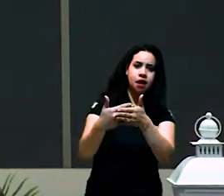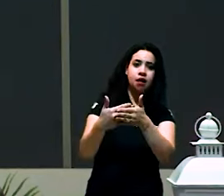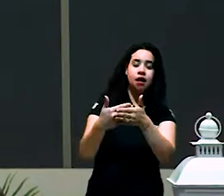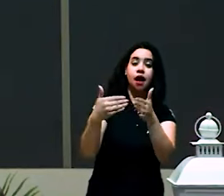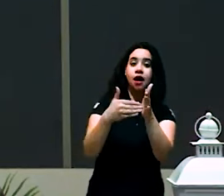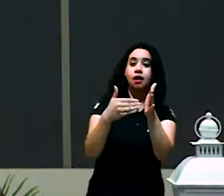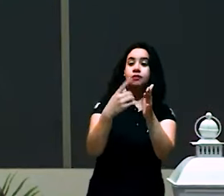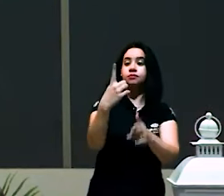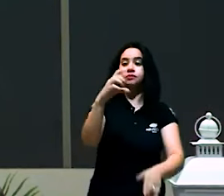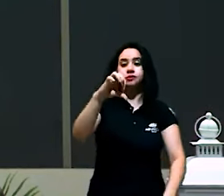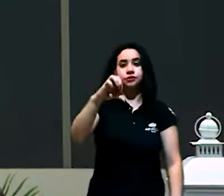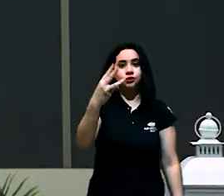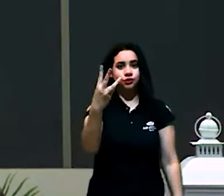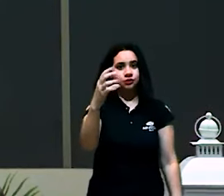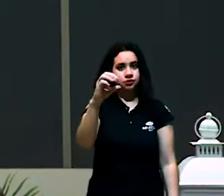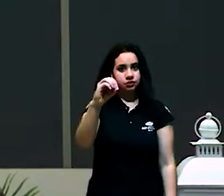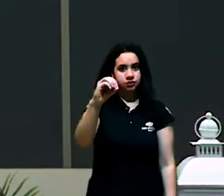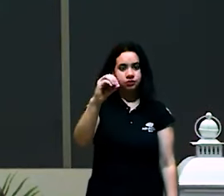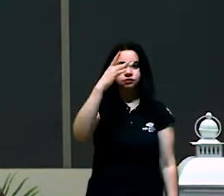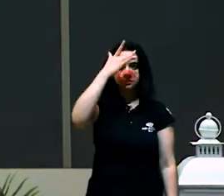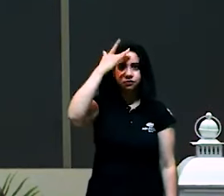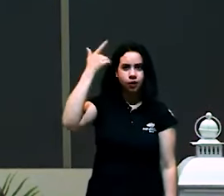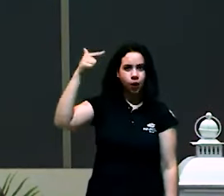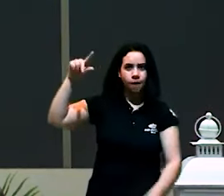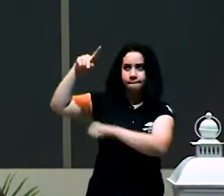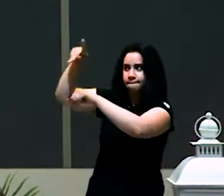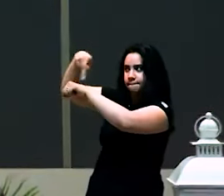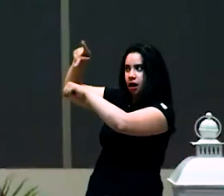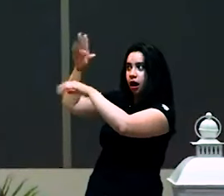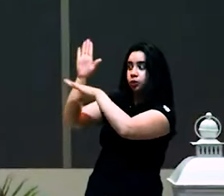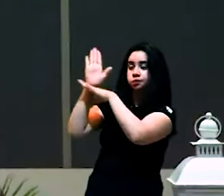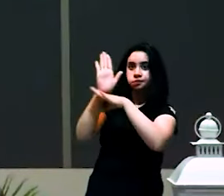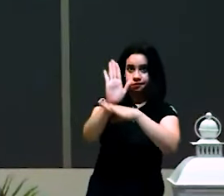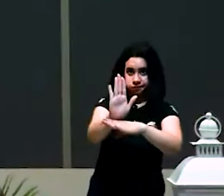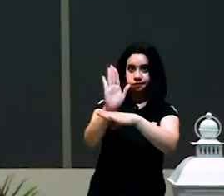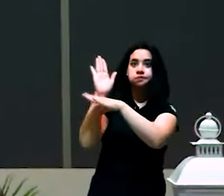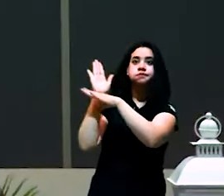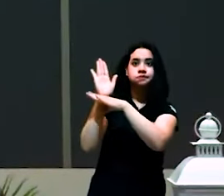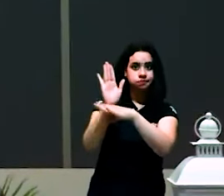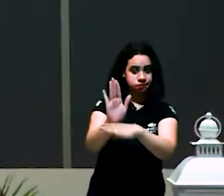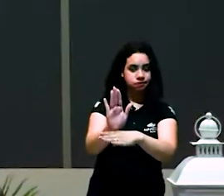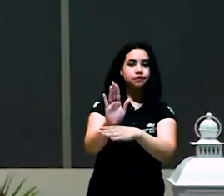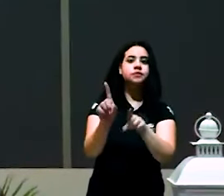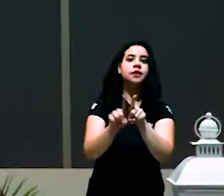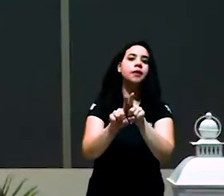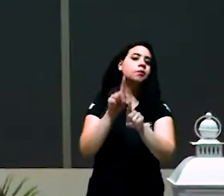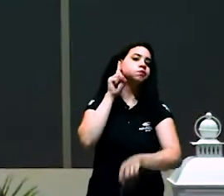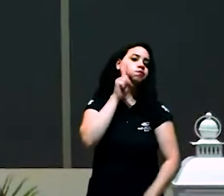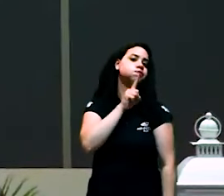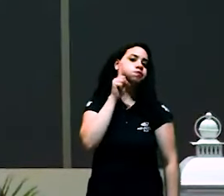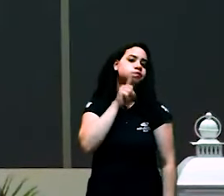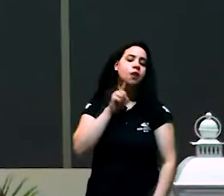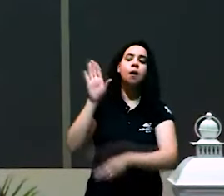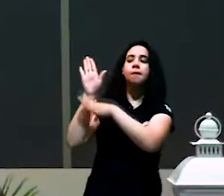repente, do ano 1930 até o ano 1936, foram ajudados pelos Estados Unidos da América. E a